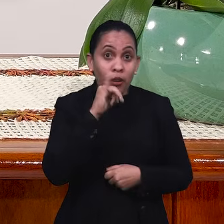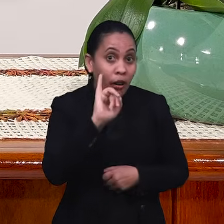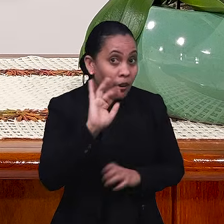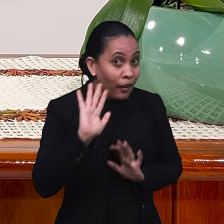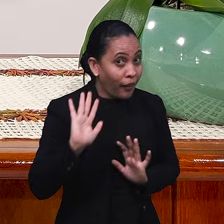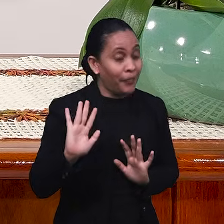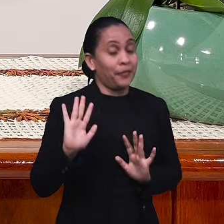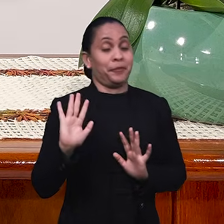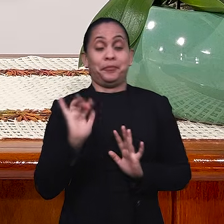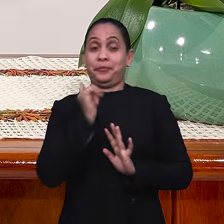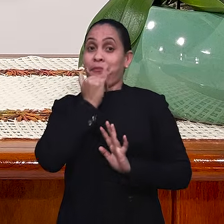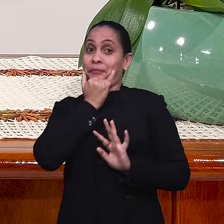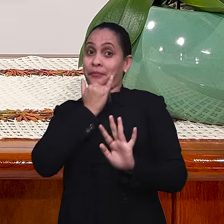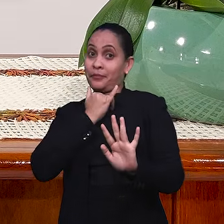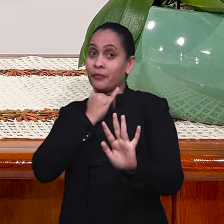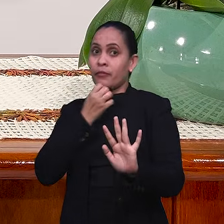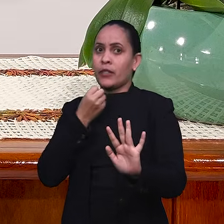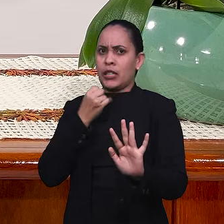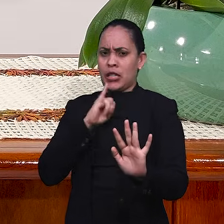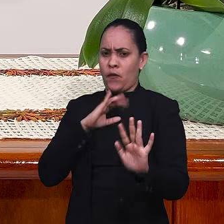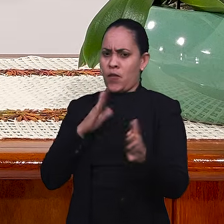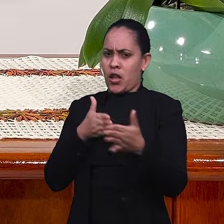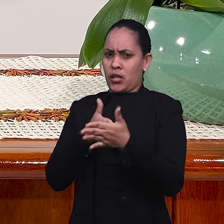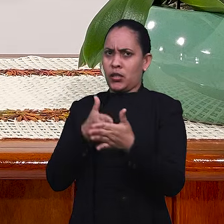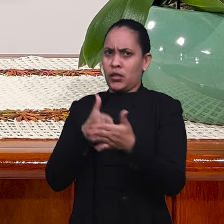ousadia, eu me limito a ser um simples